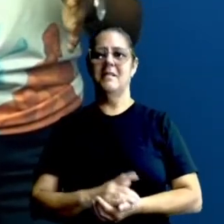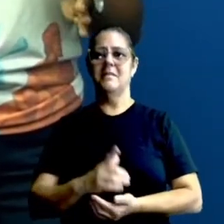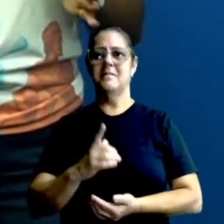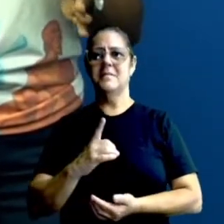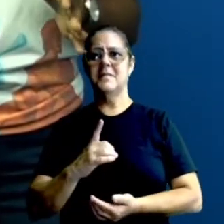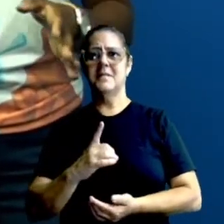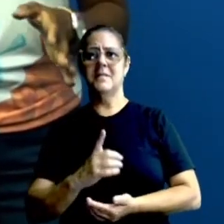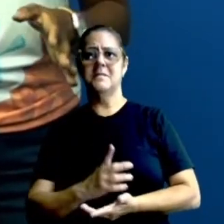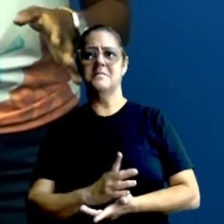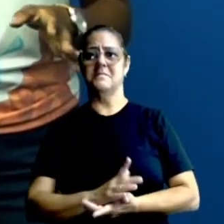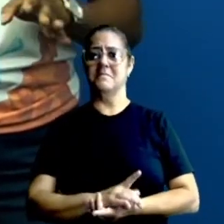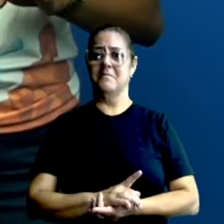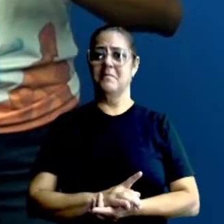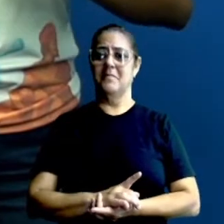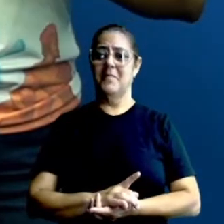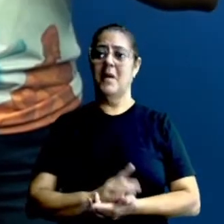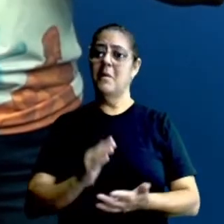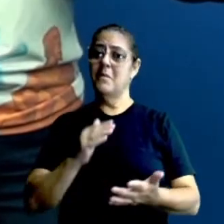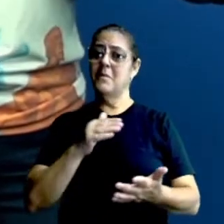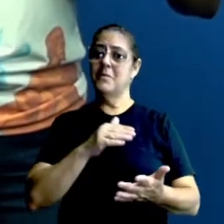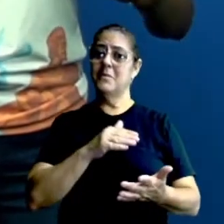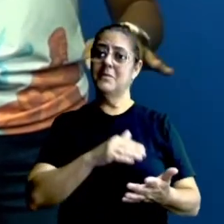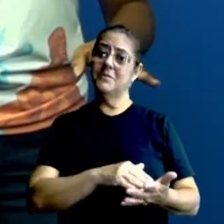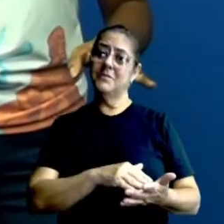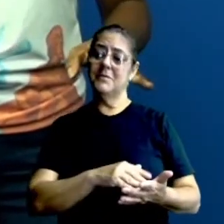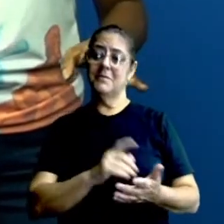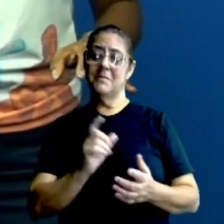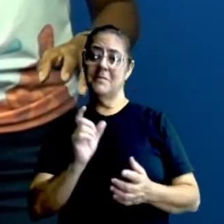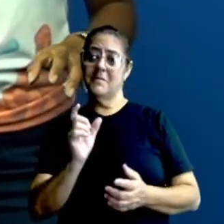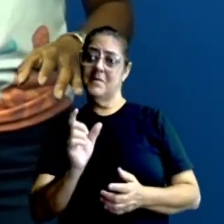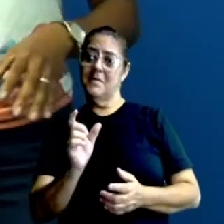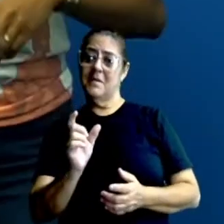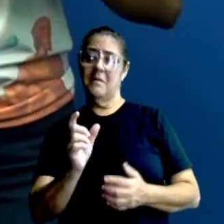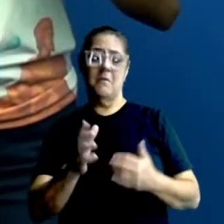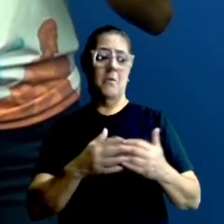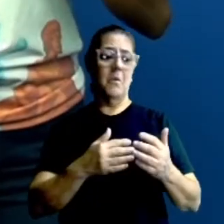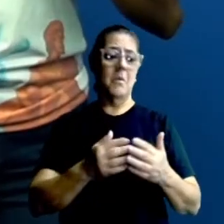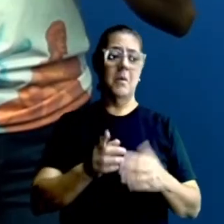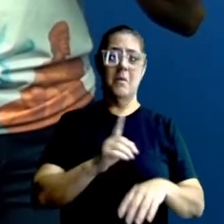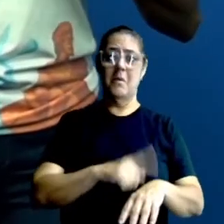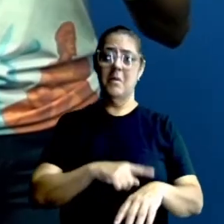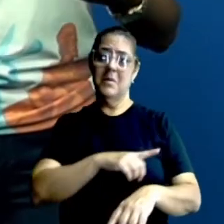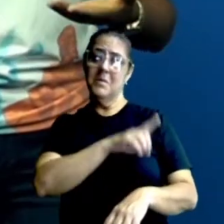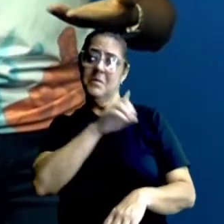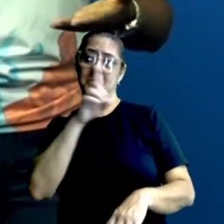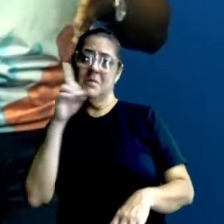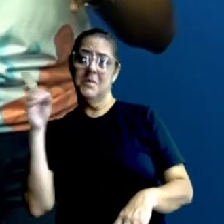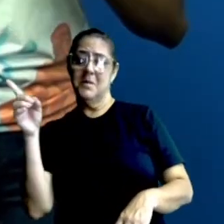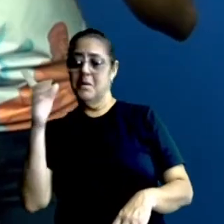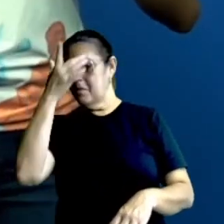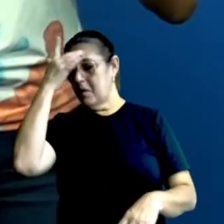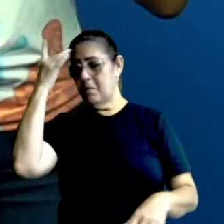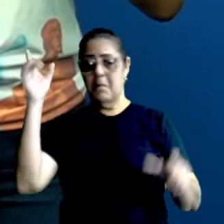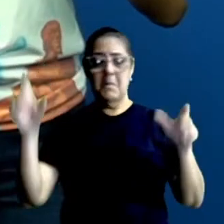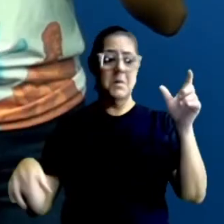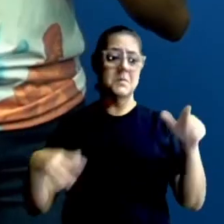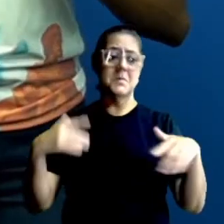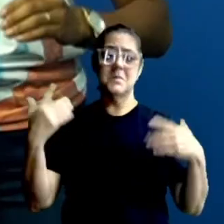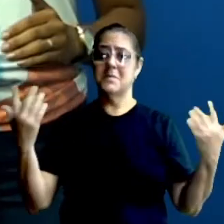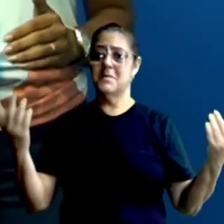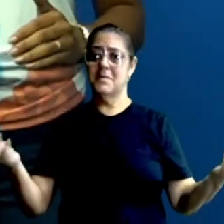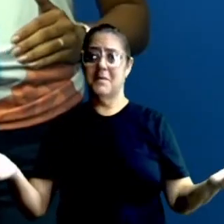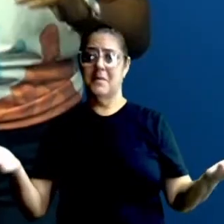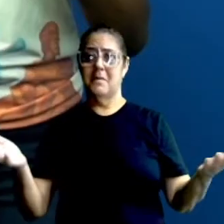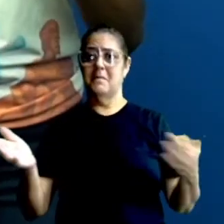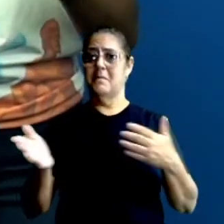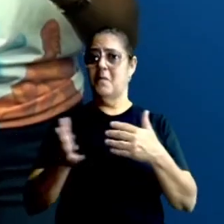separei para vocês o skilzime então pode ser usado a qualquer momento do dia com qualquer pessoal seja com